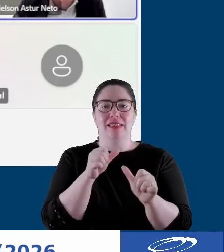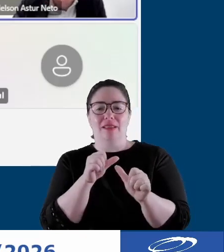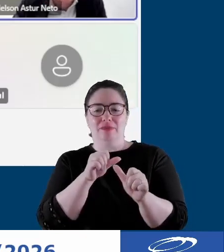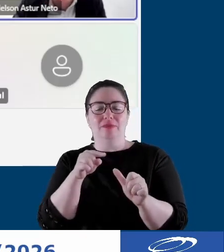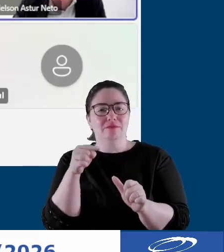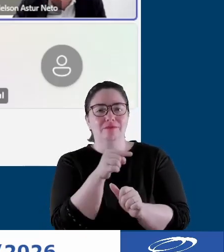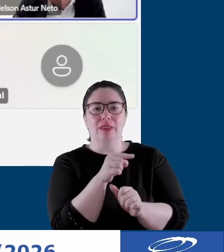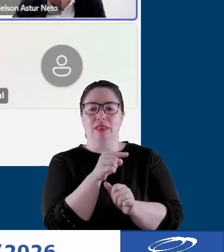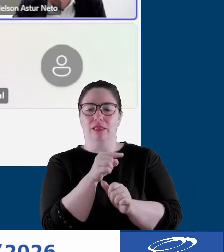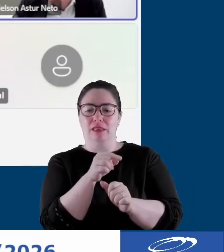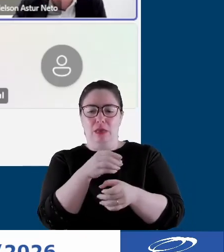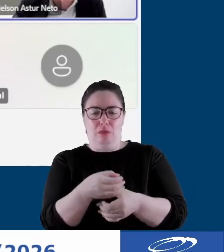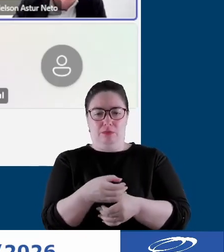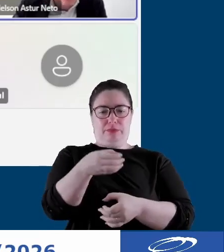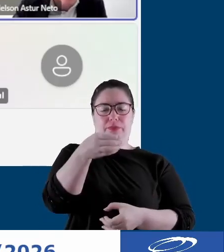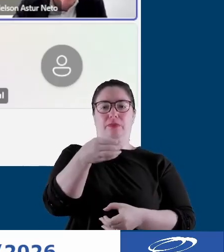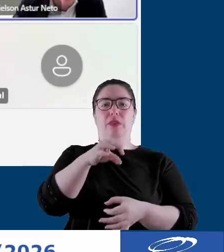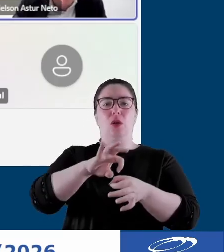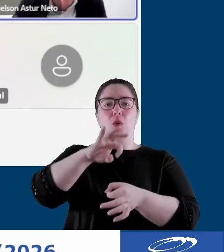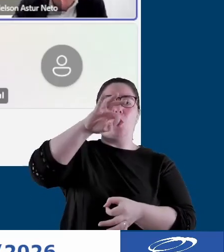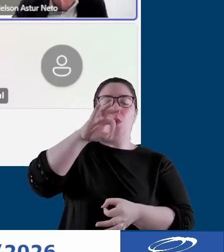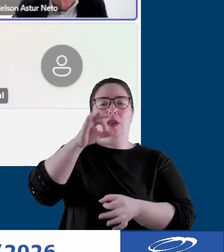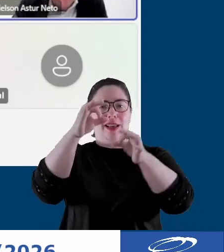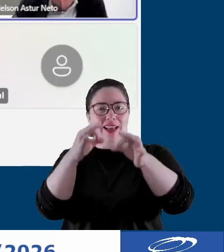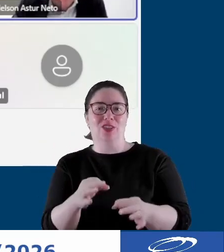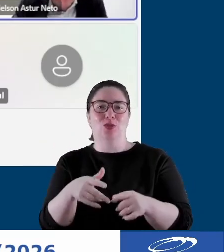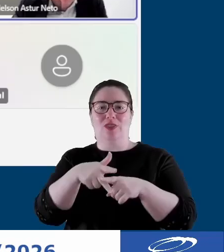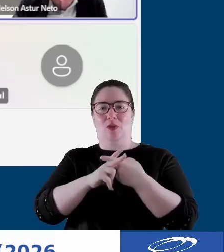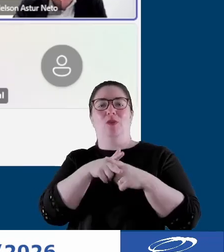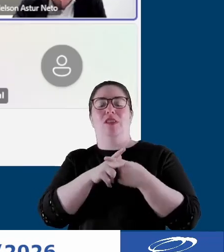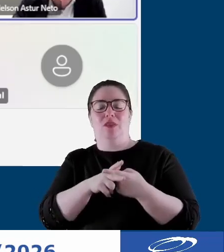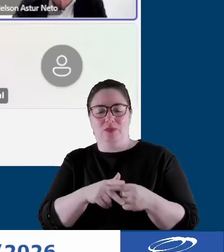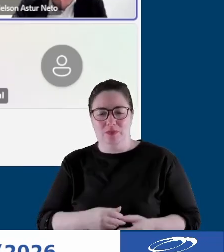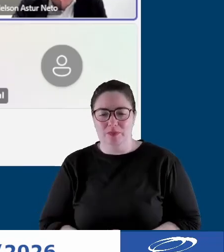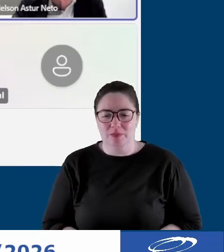lordose e de alinhamento daquele segmento colapsado, tá?